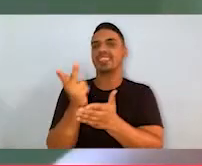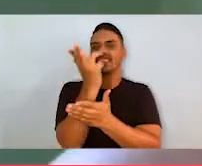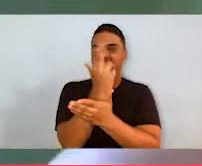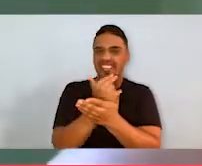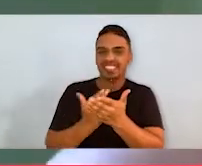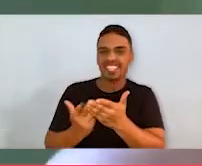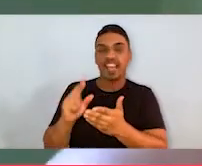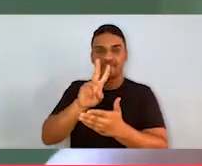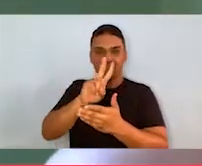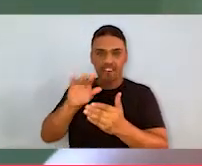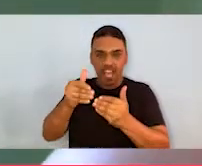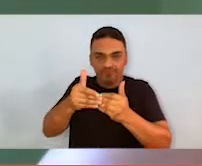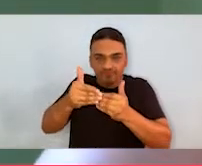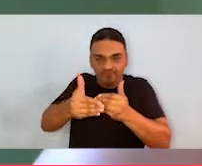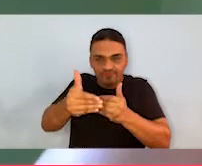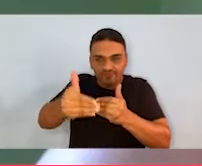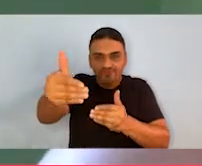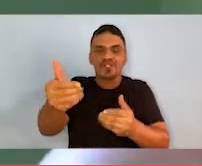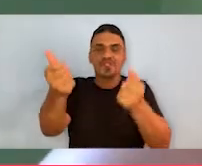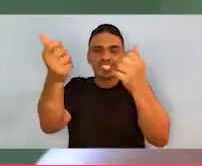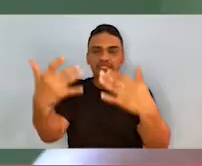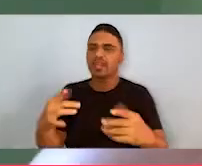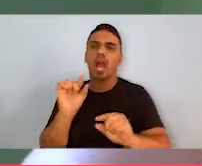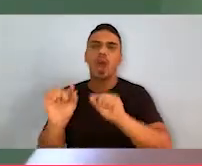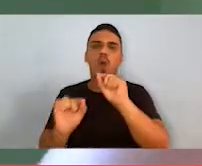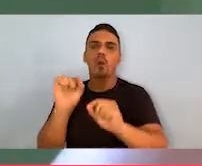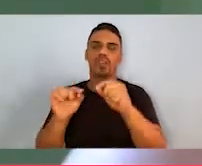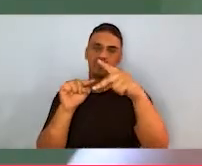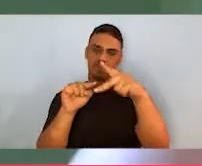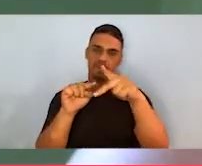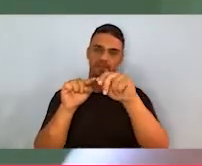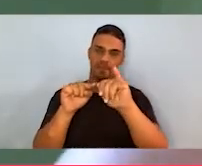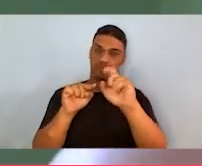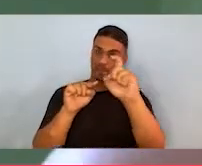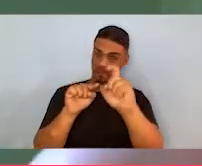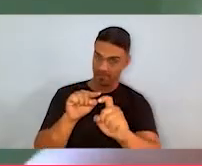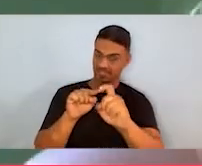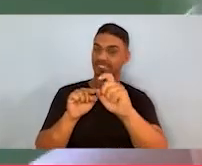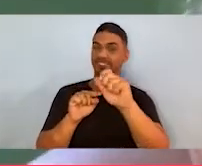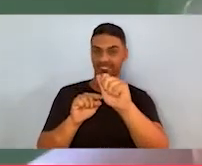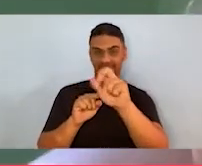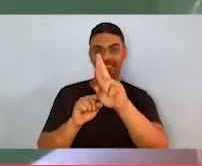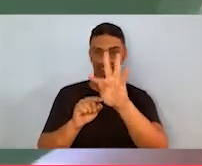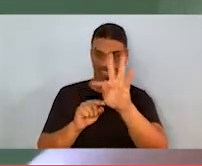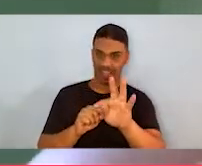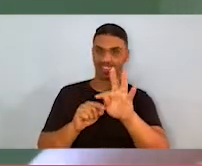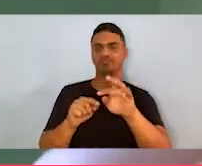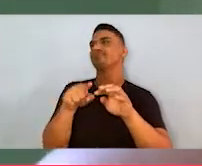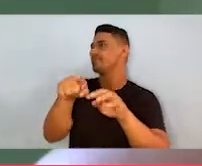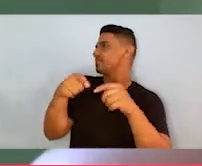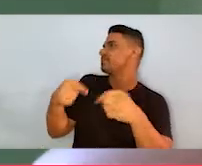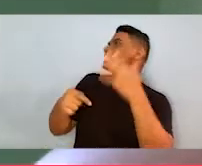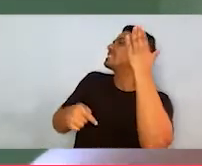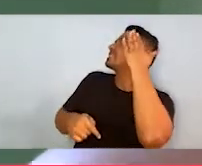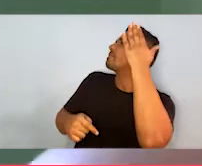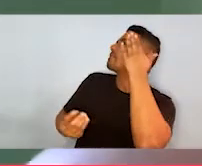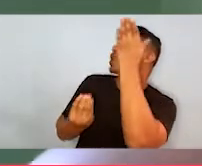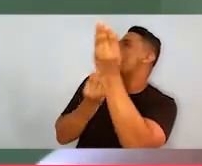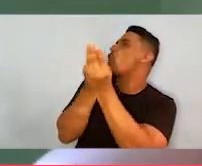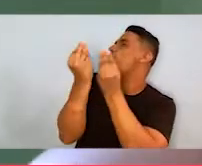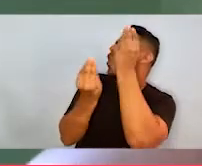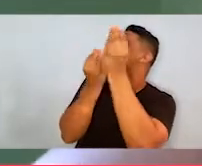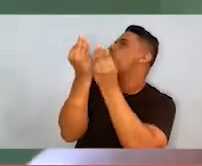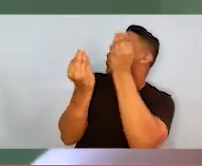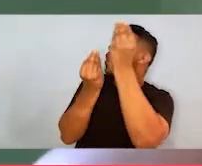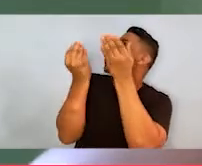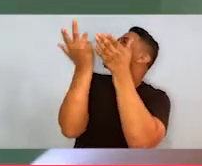daqui a pouco, nessa questão de que saber pixel art também é saber ter noção de desenho, né? Muita gente às vezes não tem essa noção,